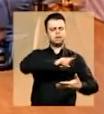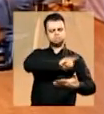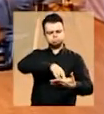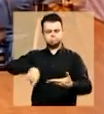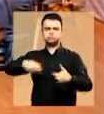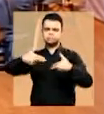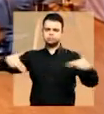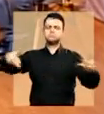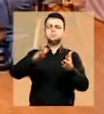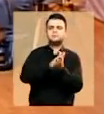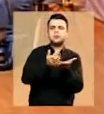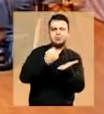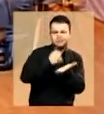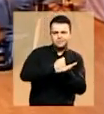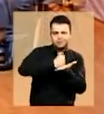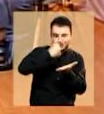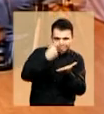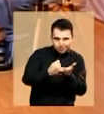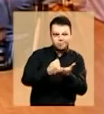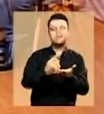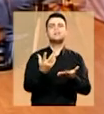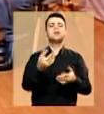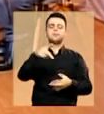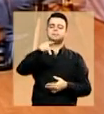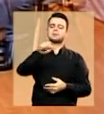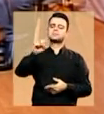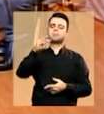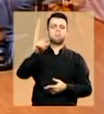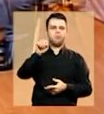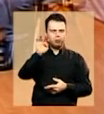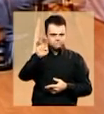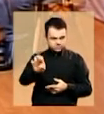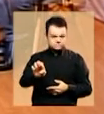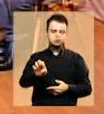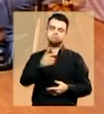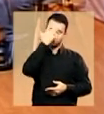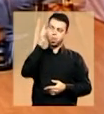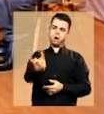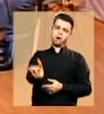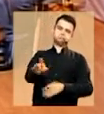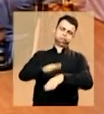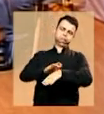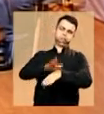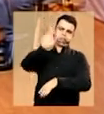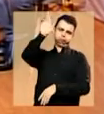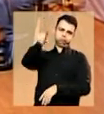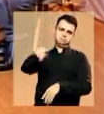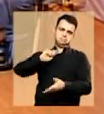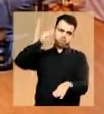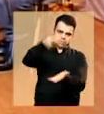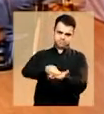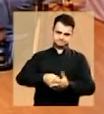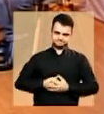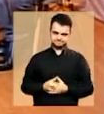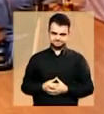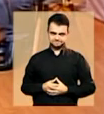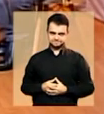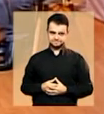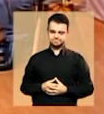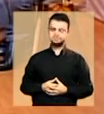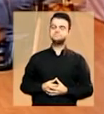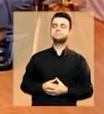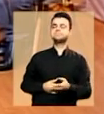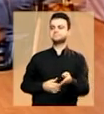de Visto, visto, exatamente. Visto, passaporte, isso tudo é por conta do candidato. Perfeito. E no seu caso, que você lida com a